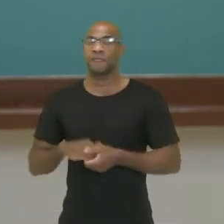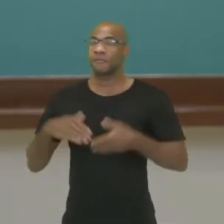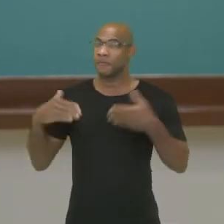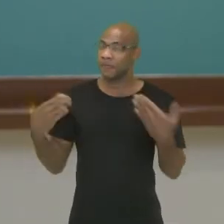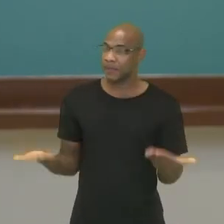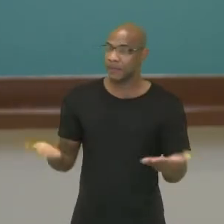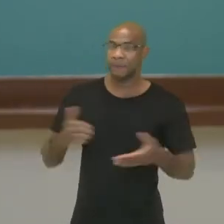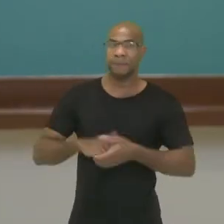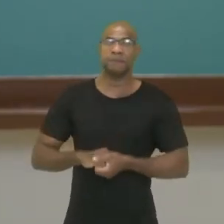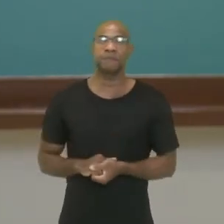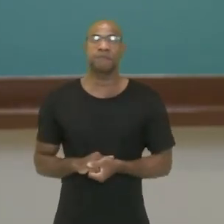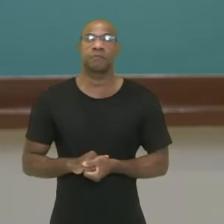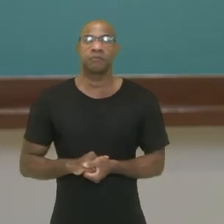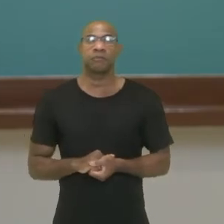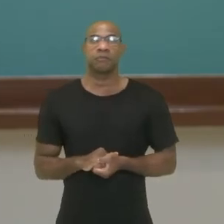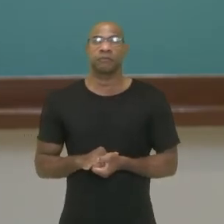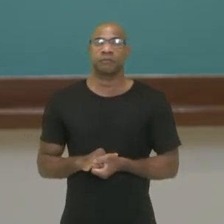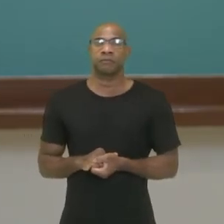são legítimas.